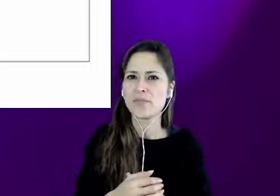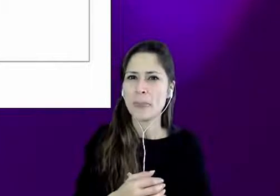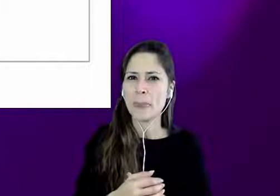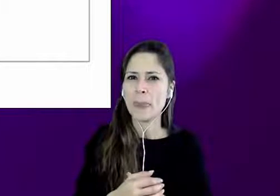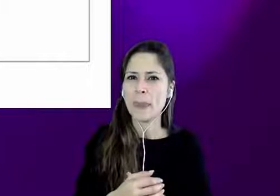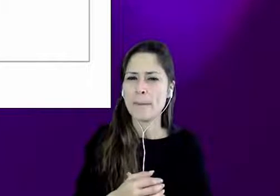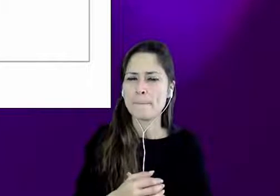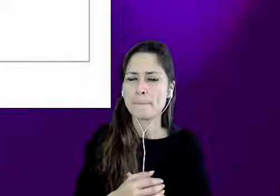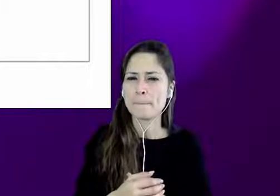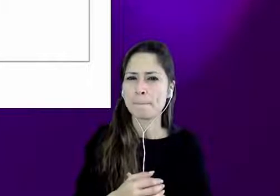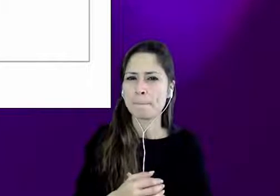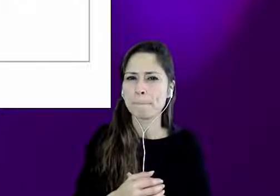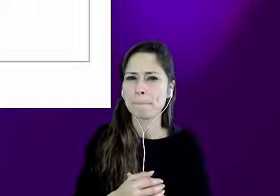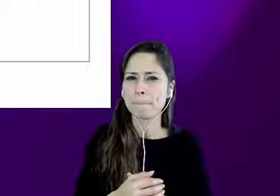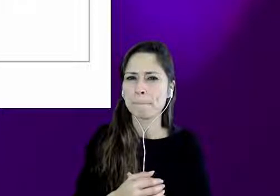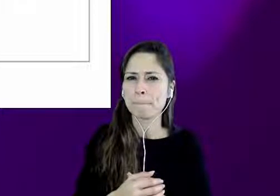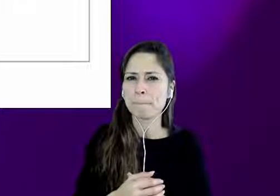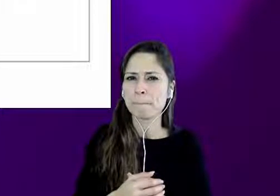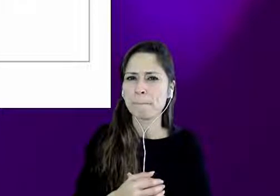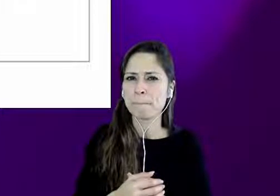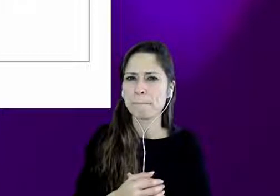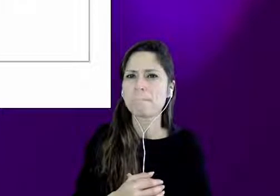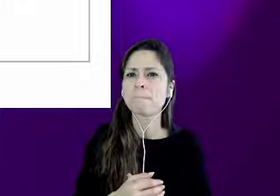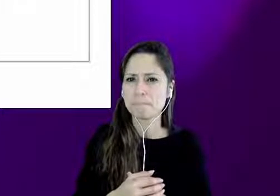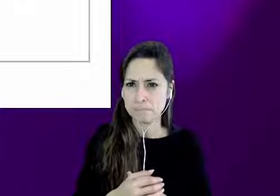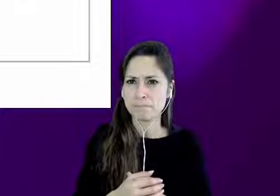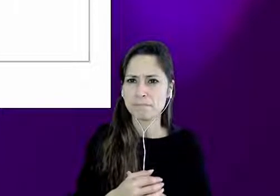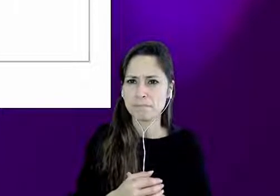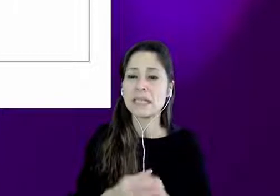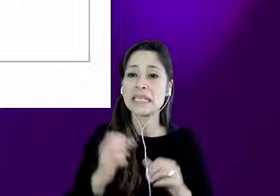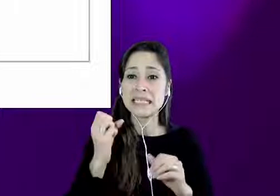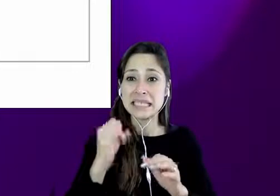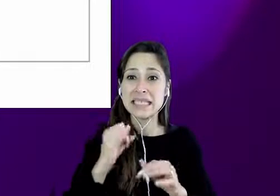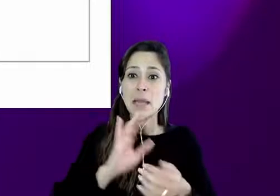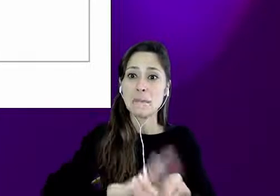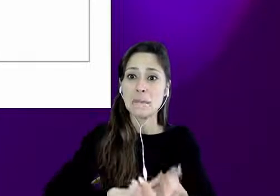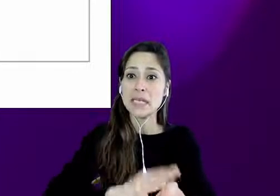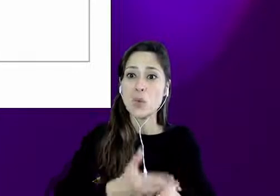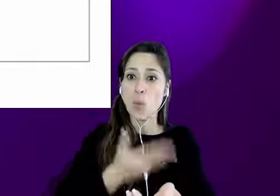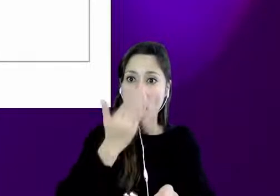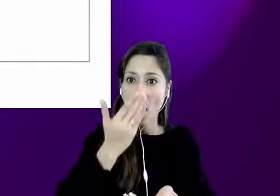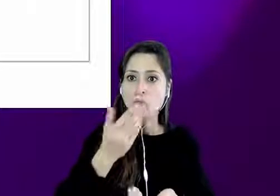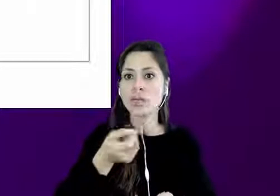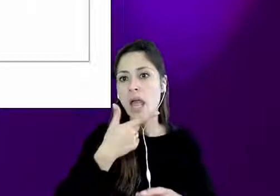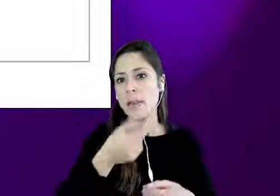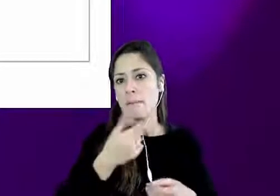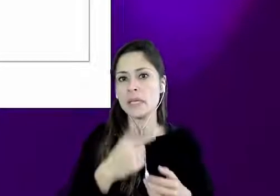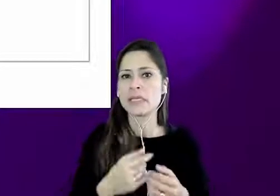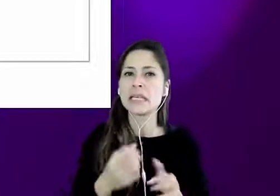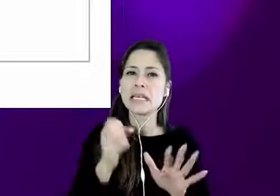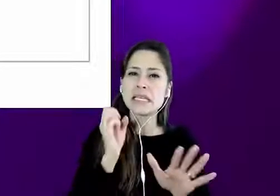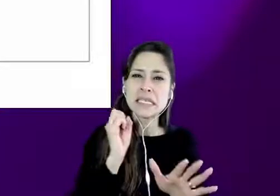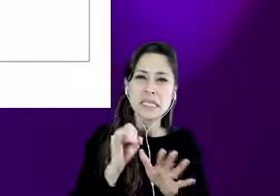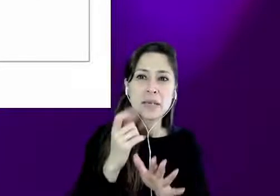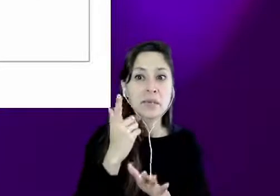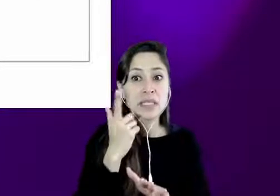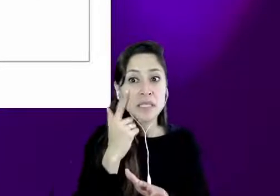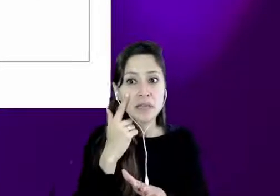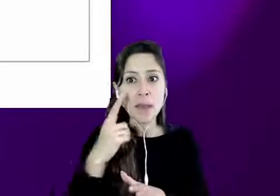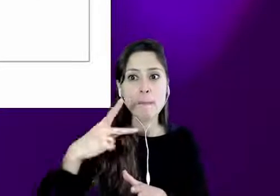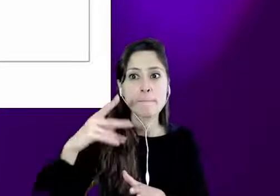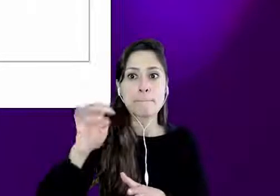tivesse 160 por 110 de valor de pressão, internando essas mulheres. Se eu tiver uma suspeita clínica de pré-eclâmpsia e os